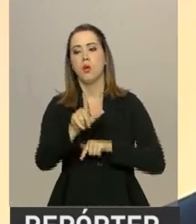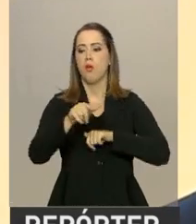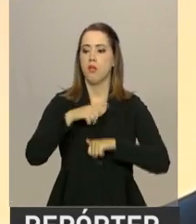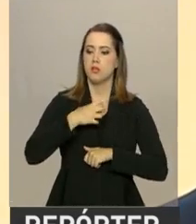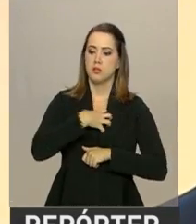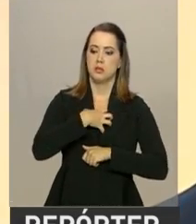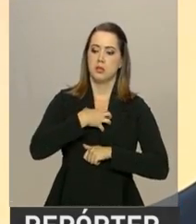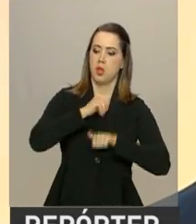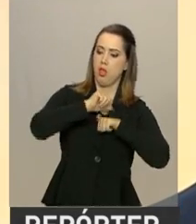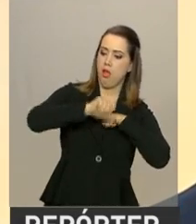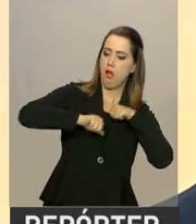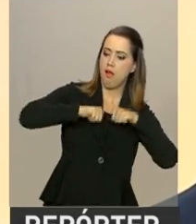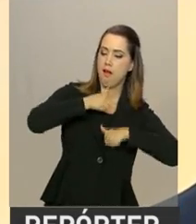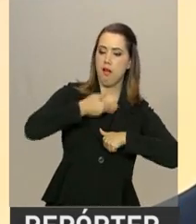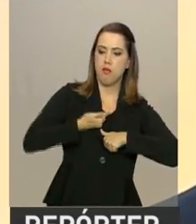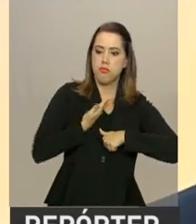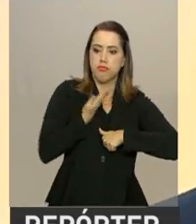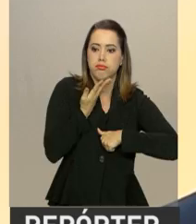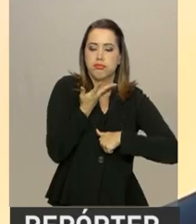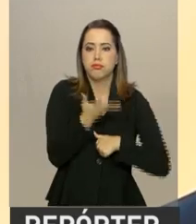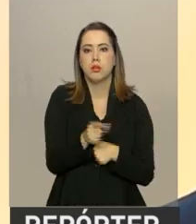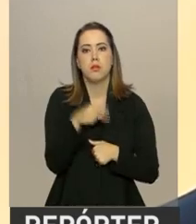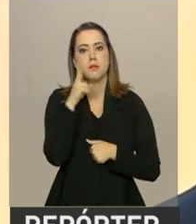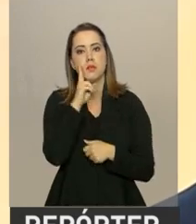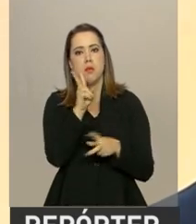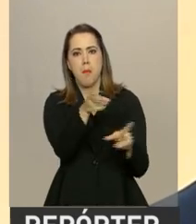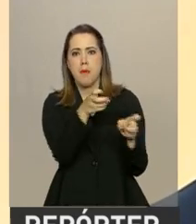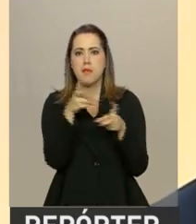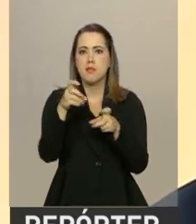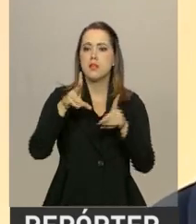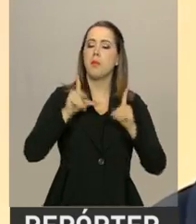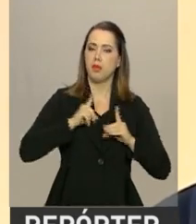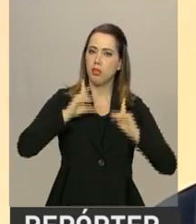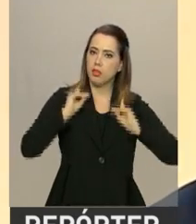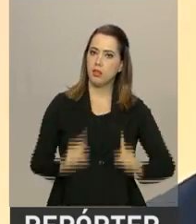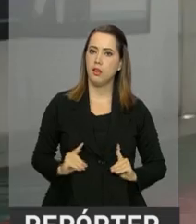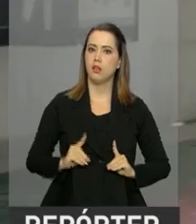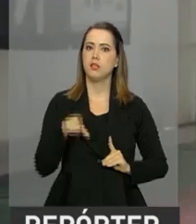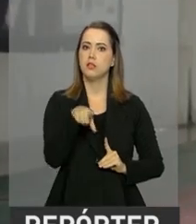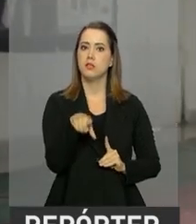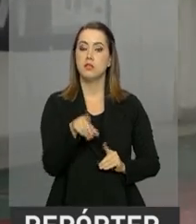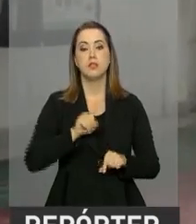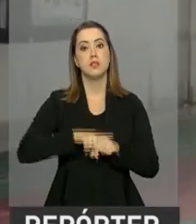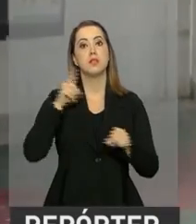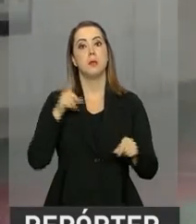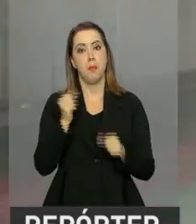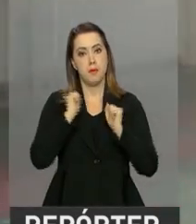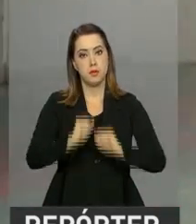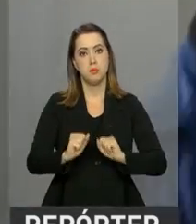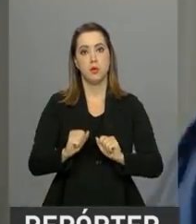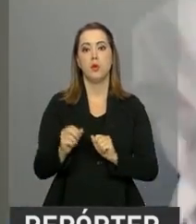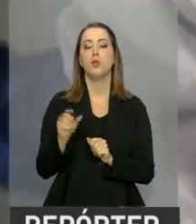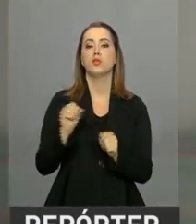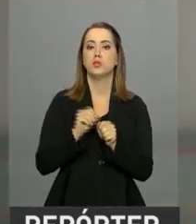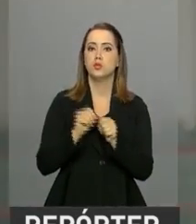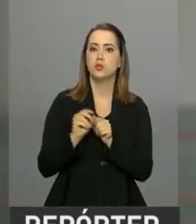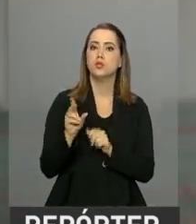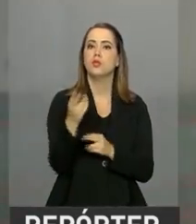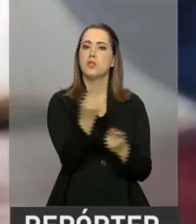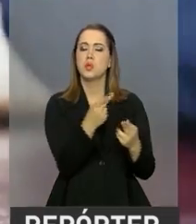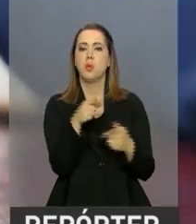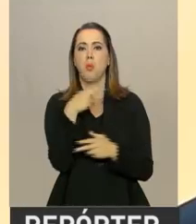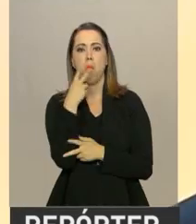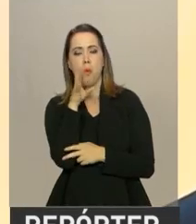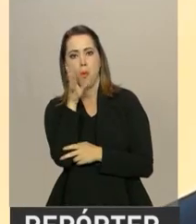transformação de dentro para fora. Eles percebem as eficiências dos atletas paralímpicos, aquilo que eles maximizam e conseguem fazer, e não ficam prestando